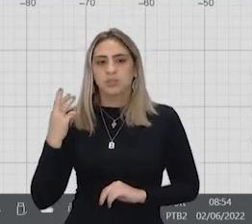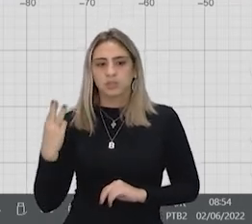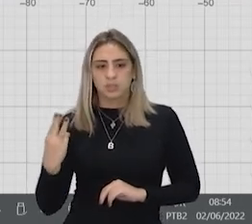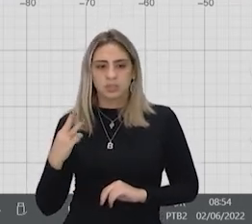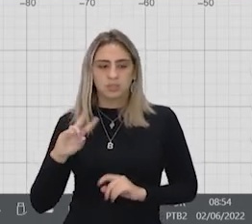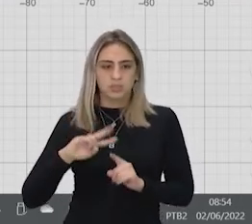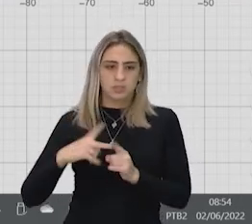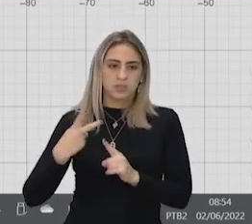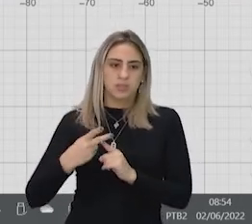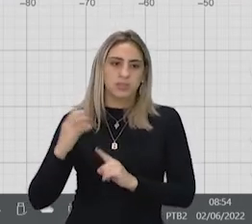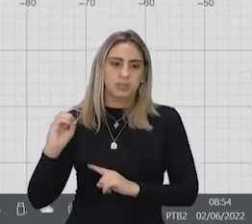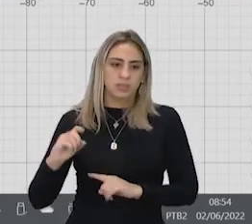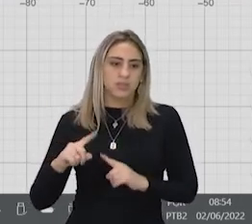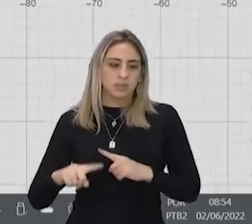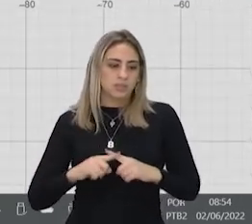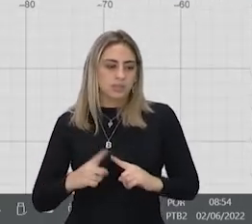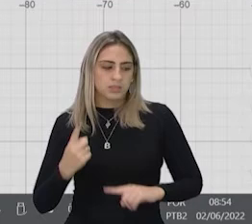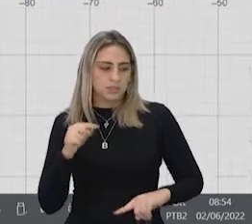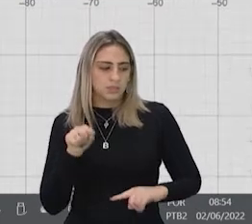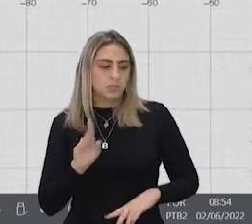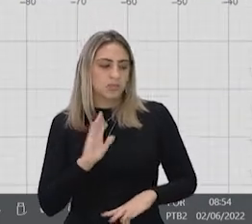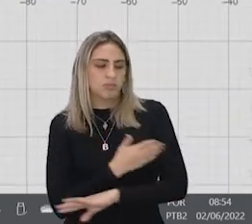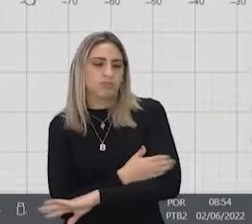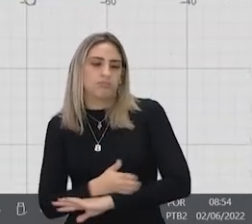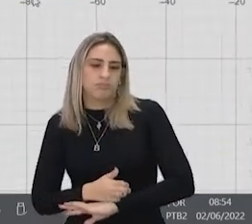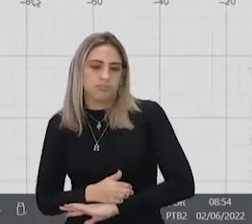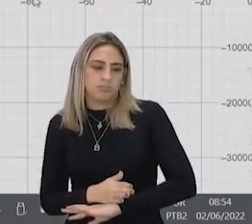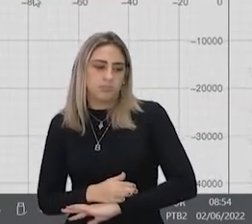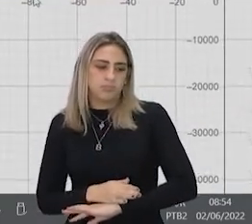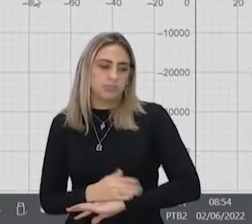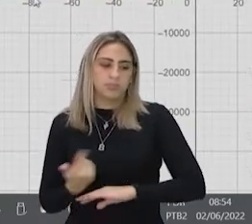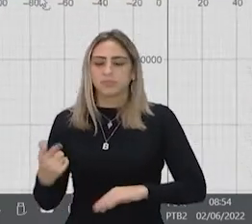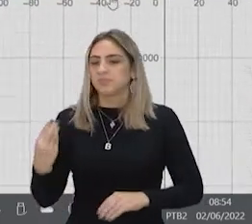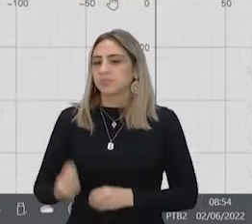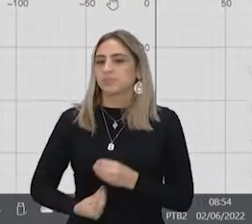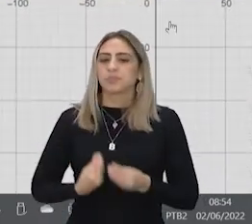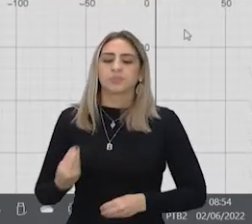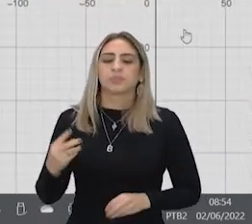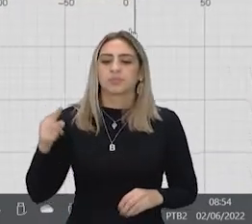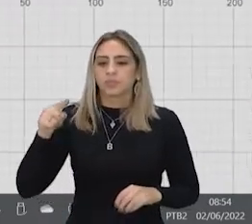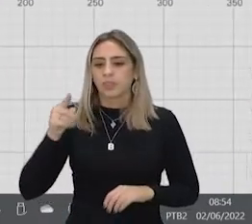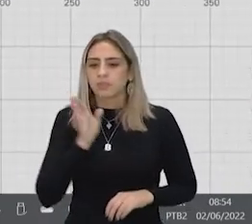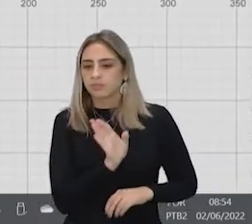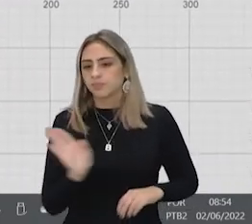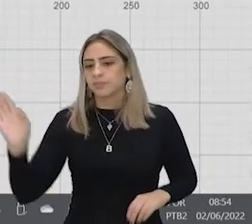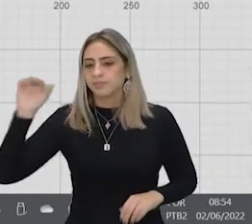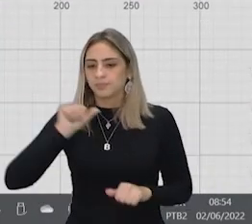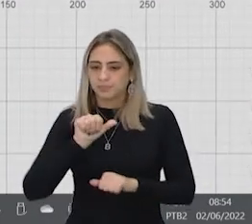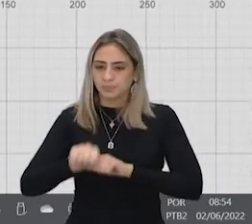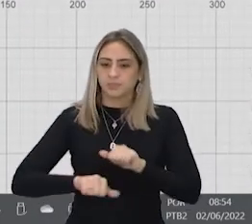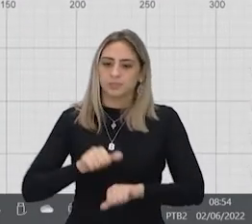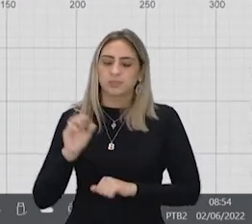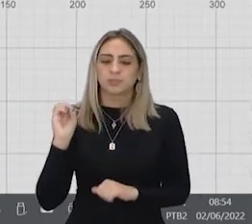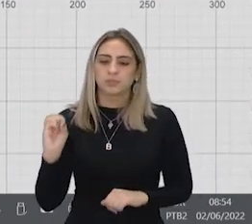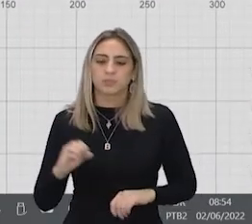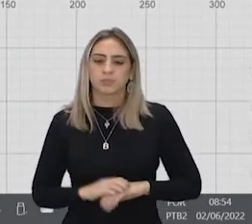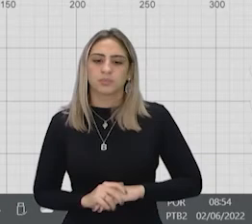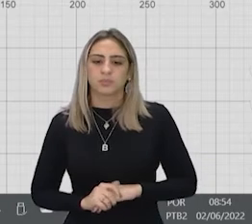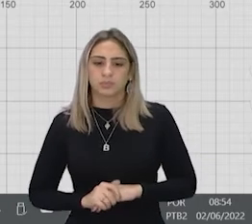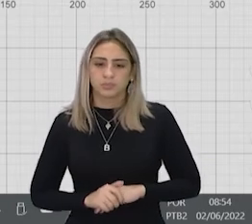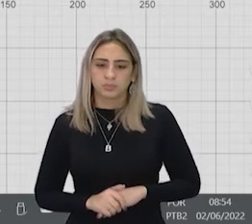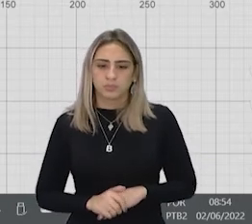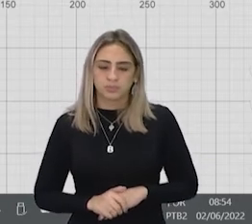1. Vezes 1000 já começa ali, né? Então, não tem como essa reta virar zero. Essa curva, né?